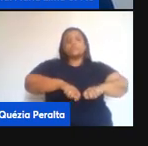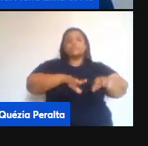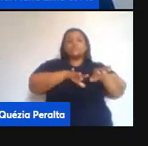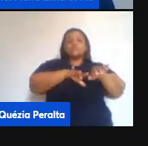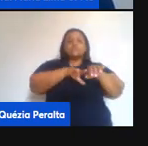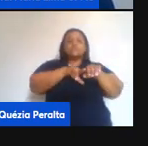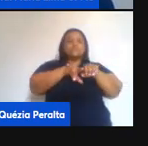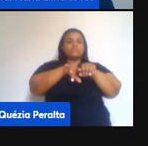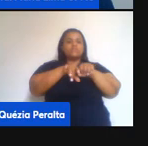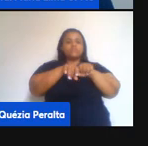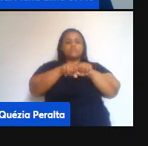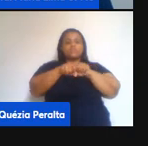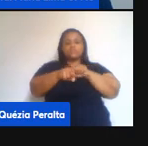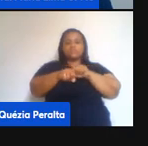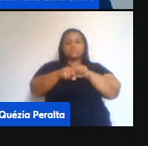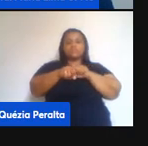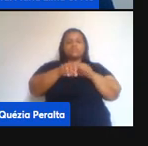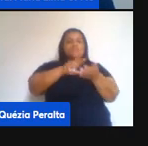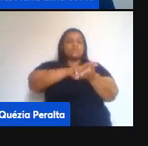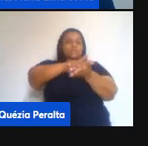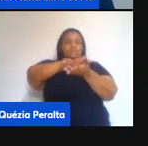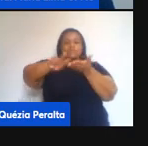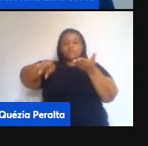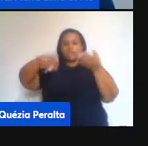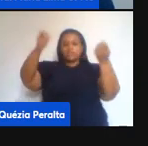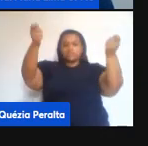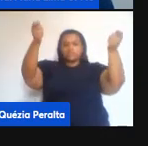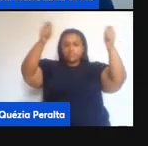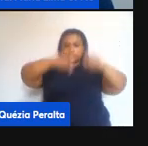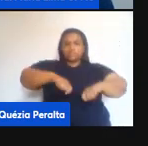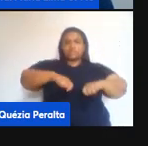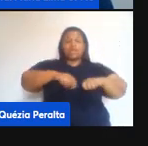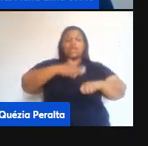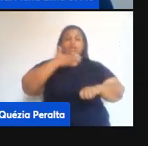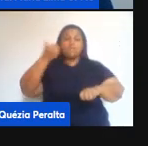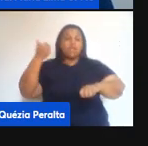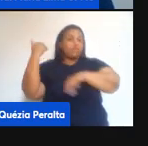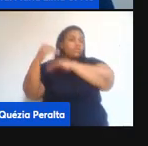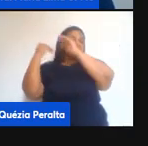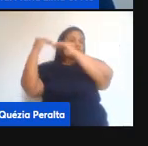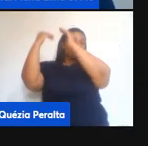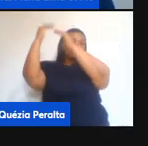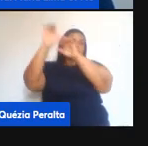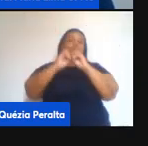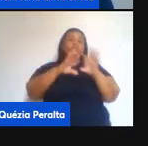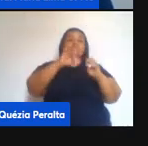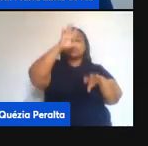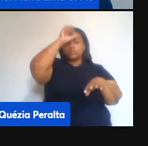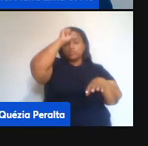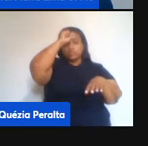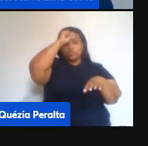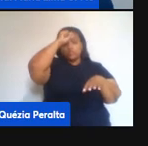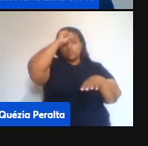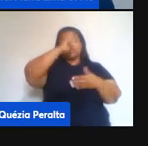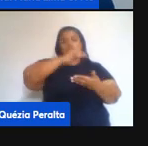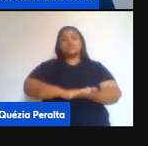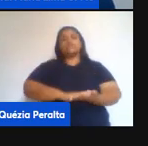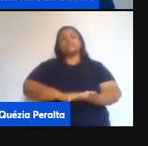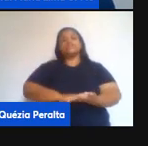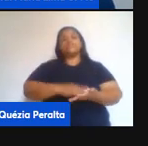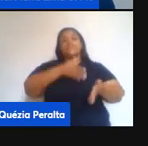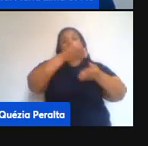ela também potencializa a melhora do ensino-aprendizagem na medida que eu concebo que a relação